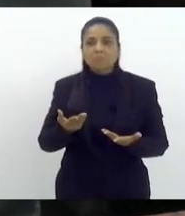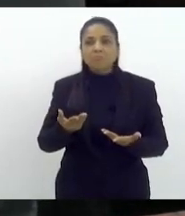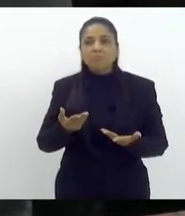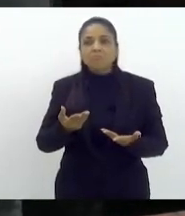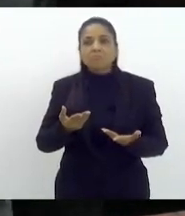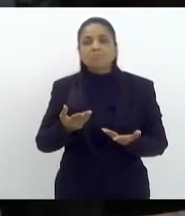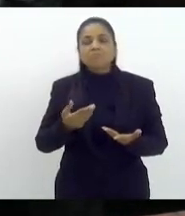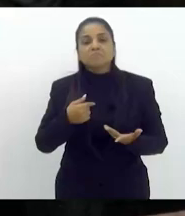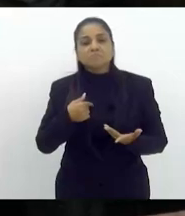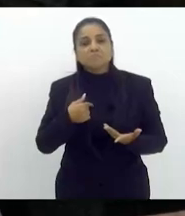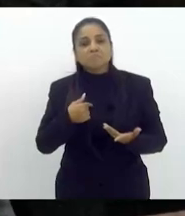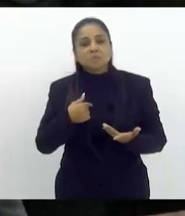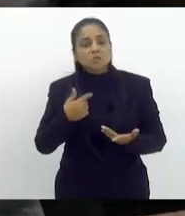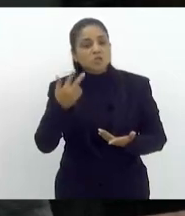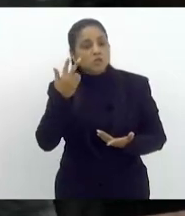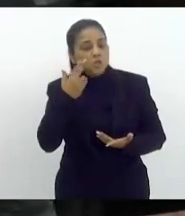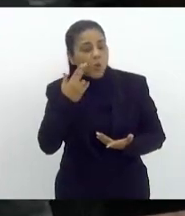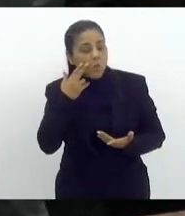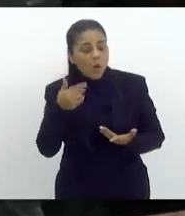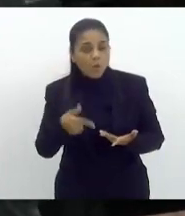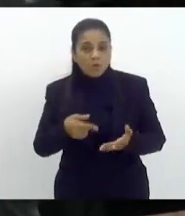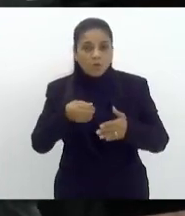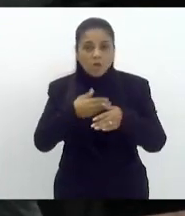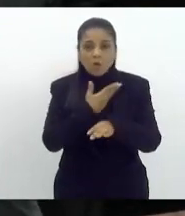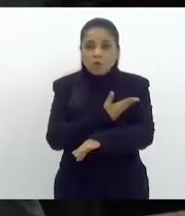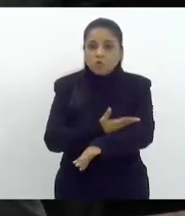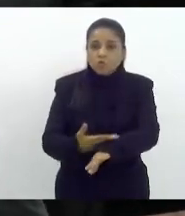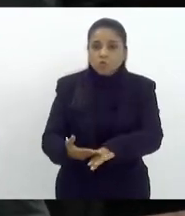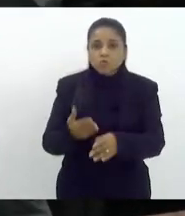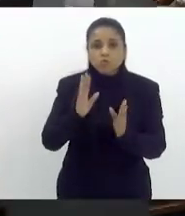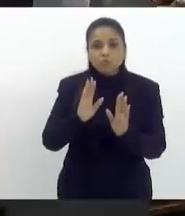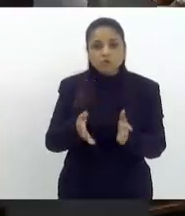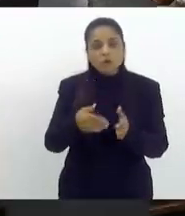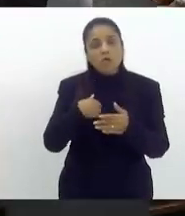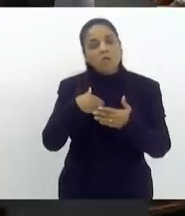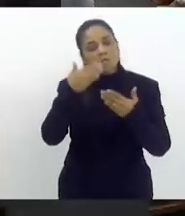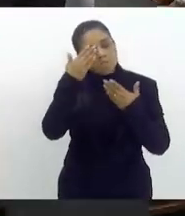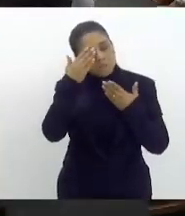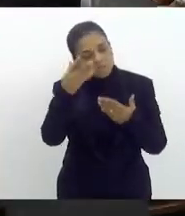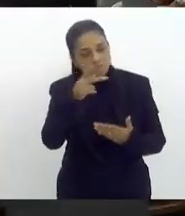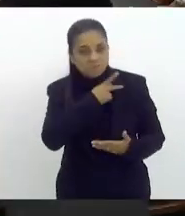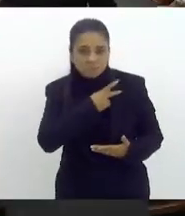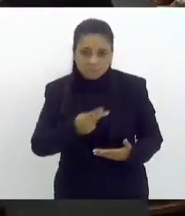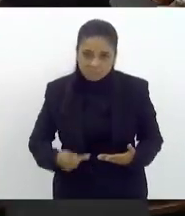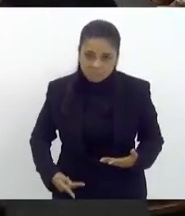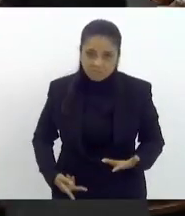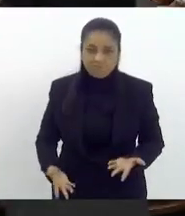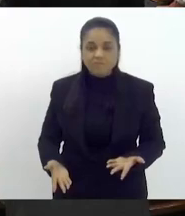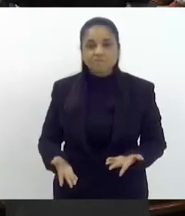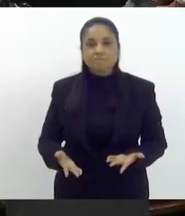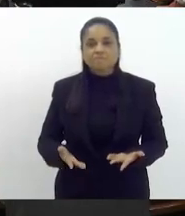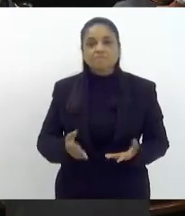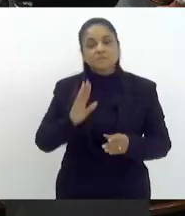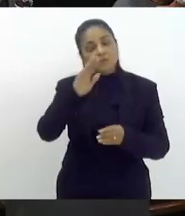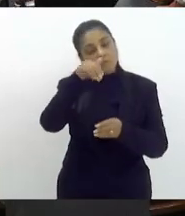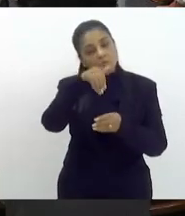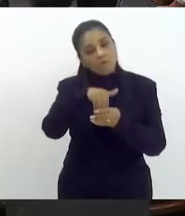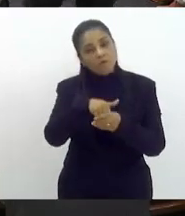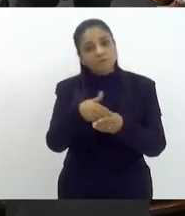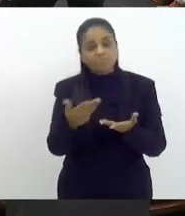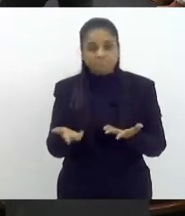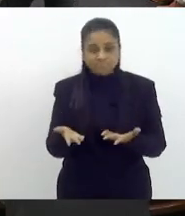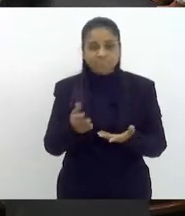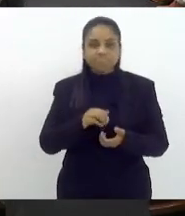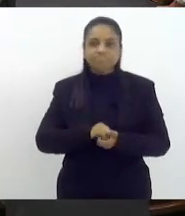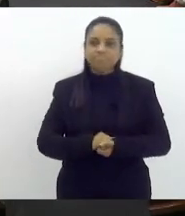escorreito e comum é custo mesmo então Presidente obrigado pela consideração de vossa excelência e uma voto